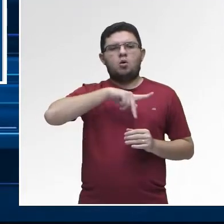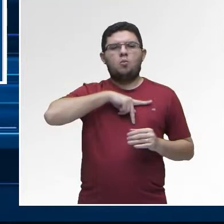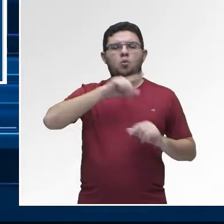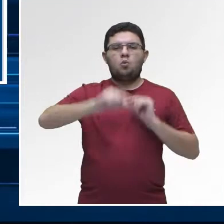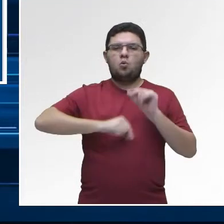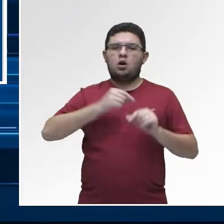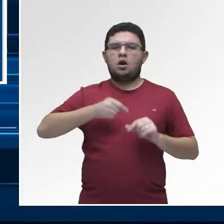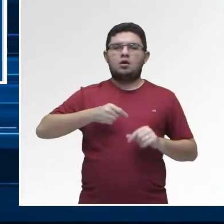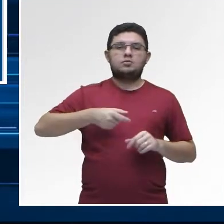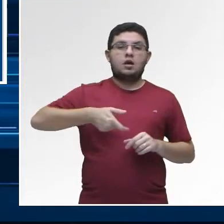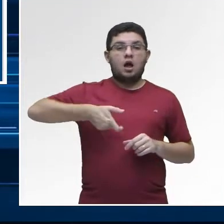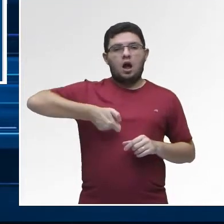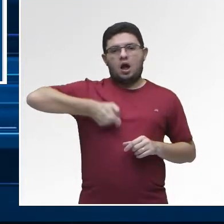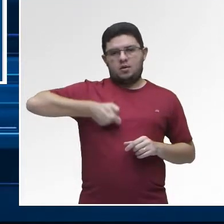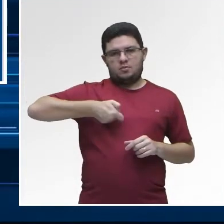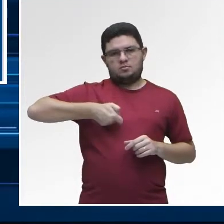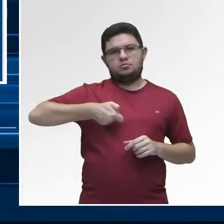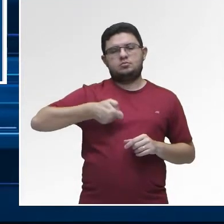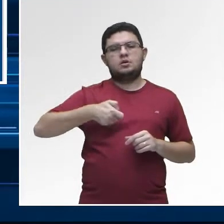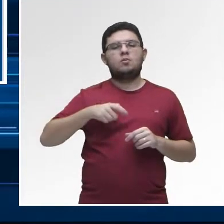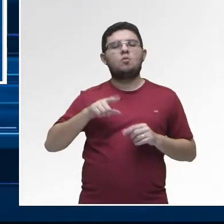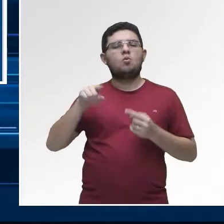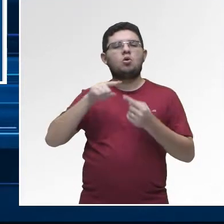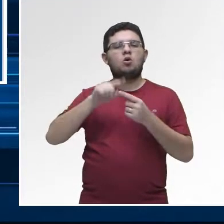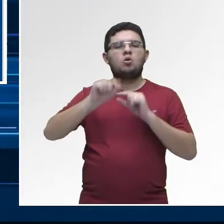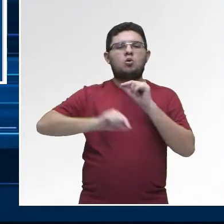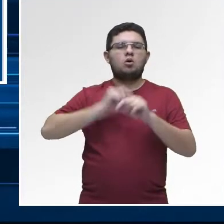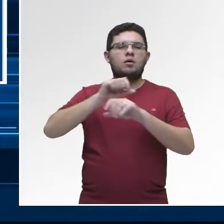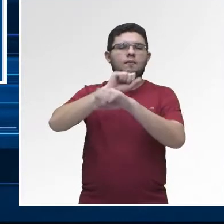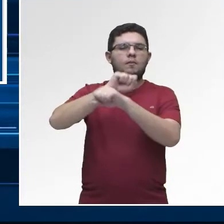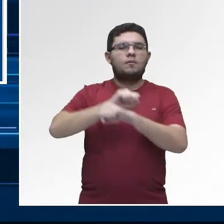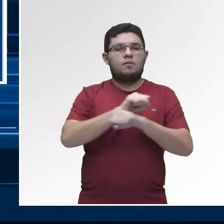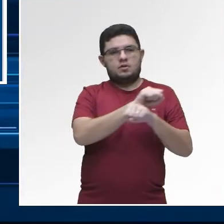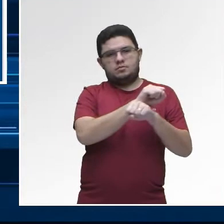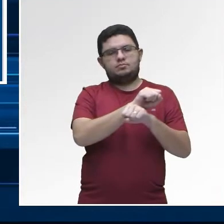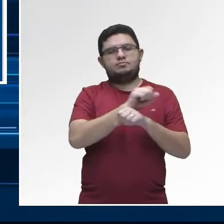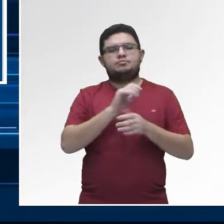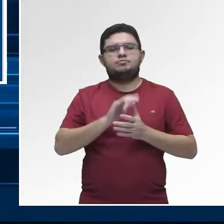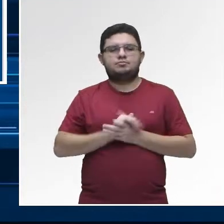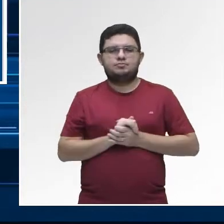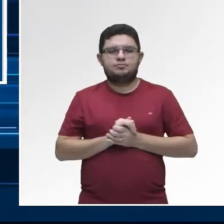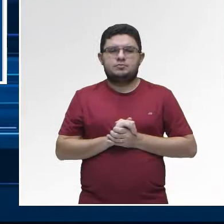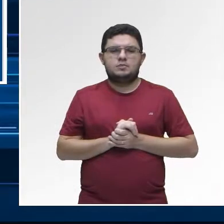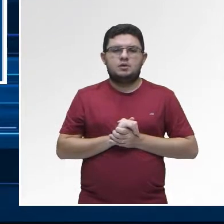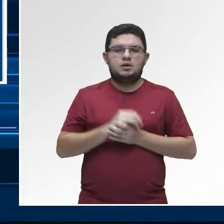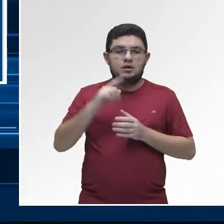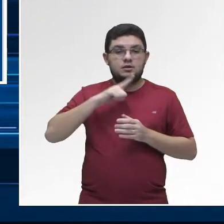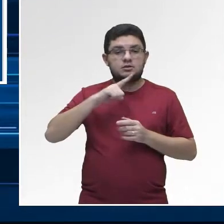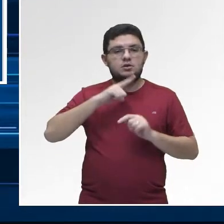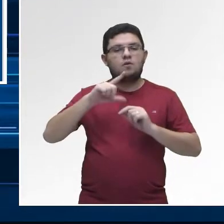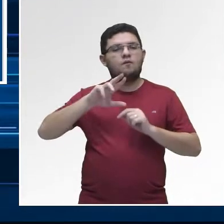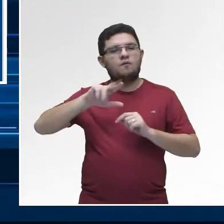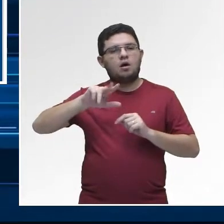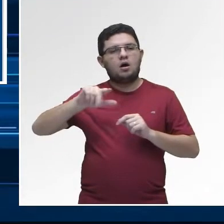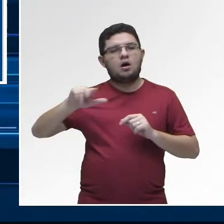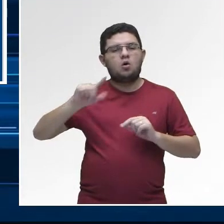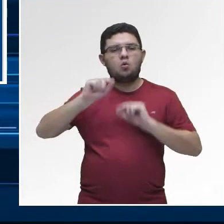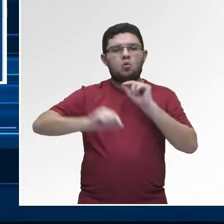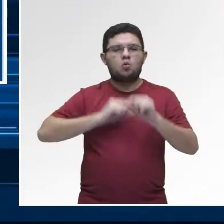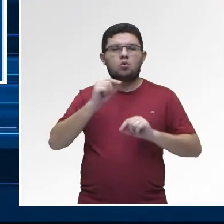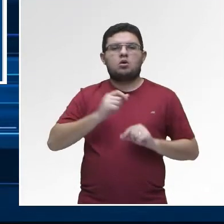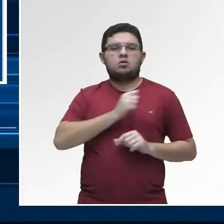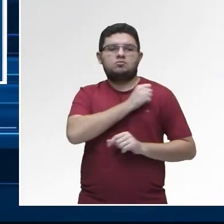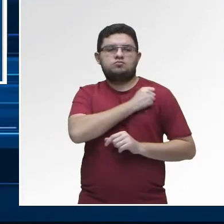social era defesa e proteção, né? Havendo os cavaleiros e código